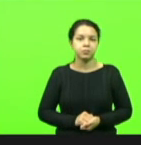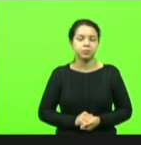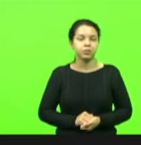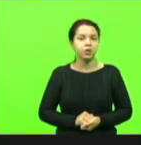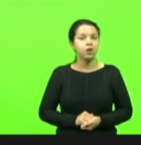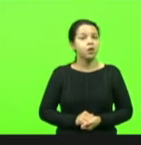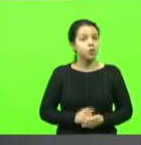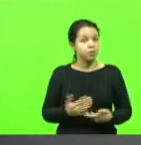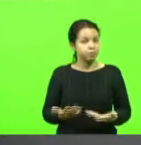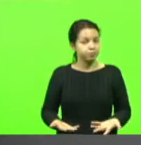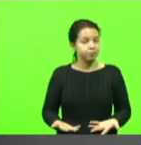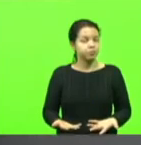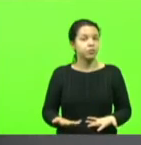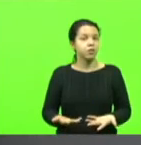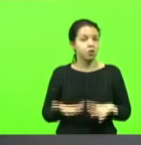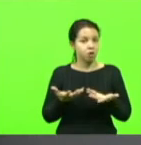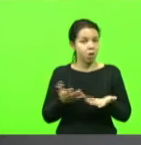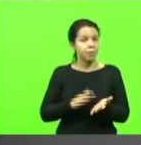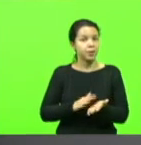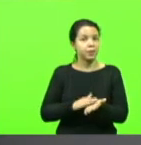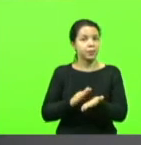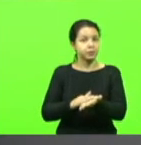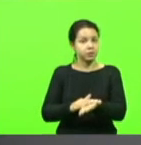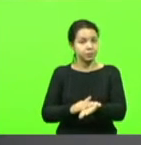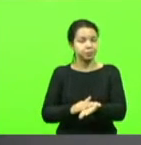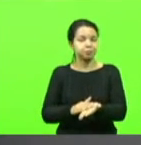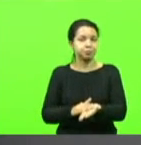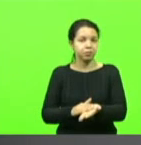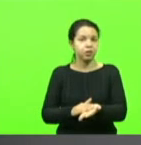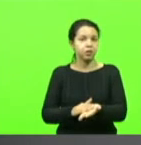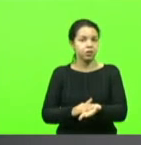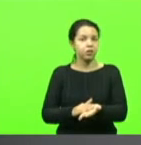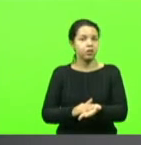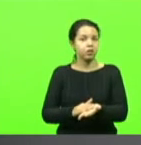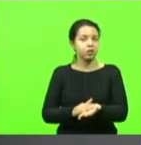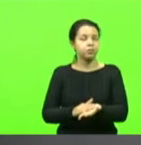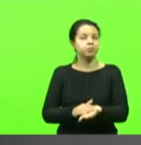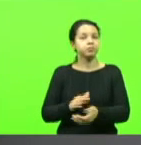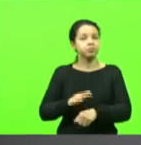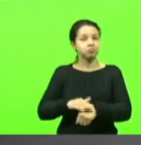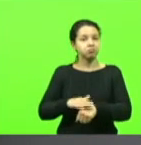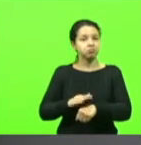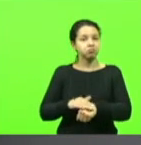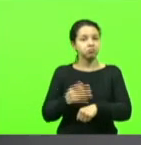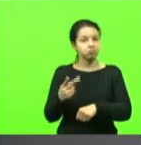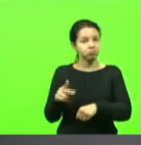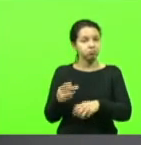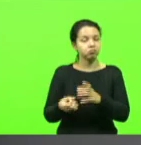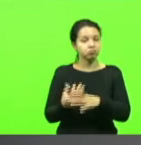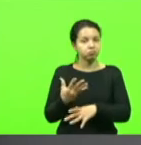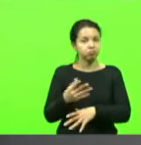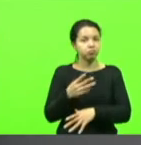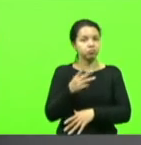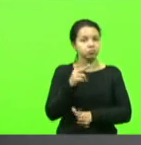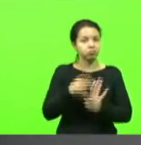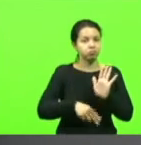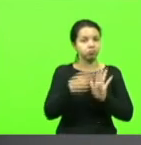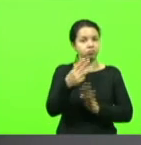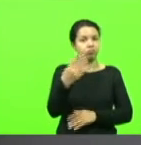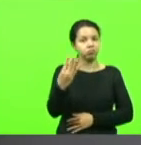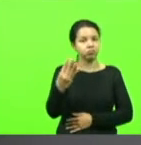e é bom senhoras e senhores eu quero parabenizar A autora do projeto